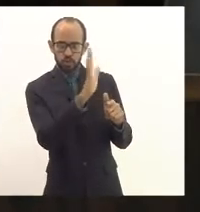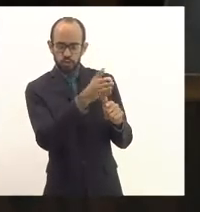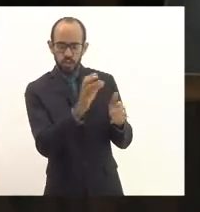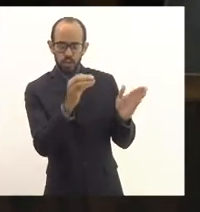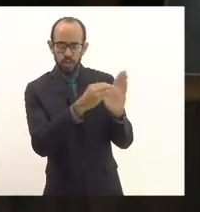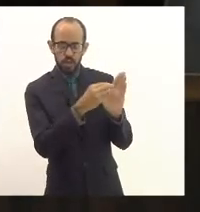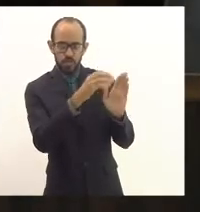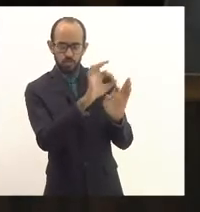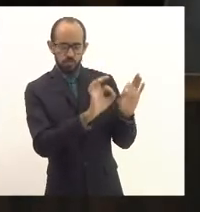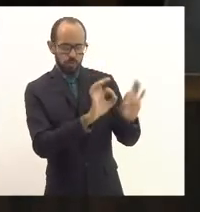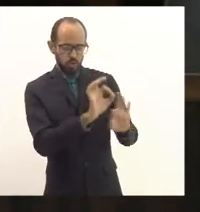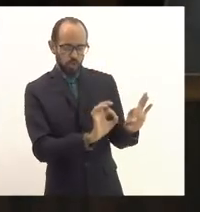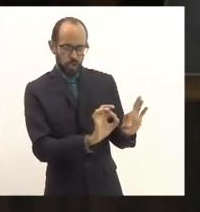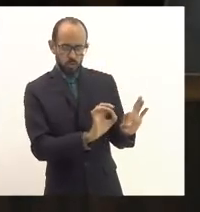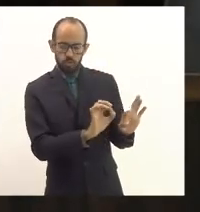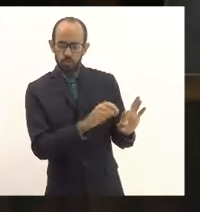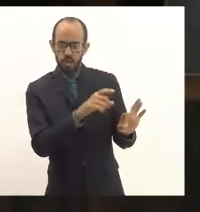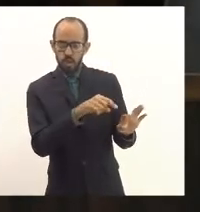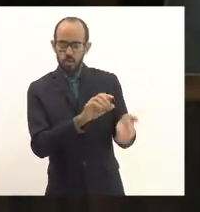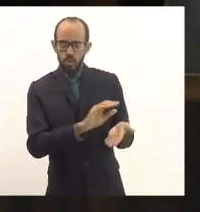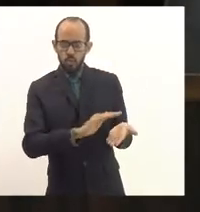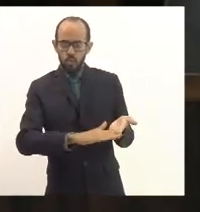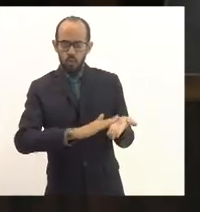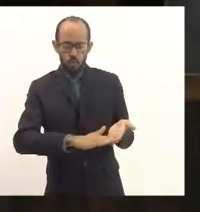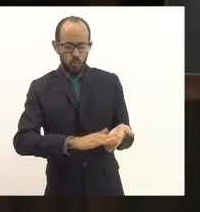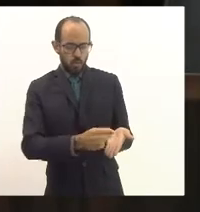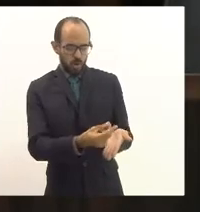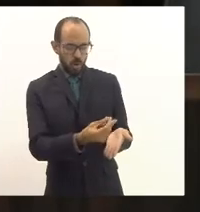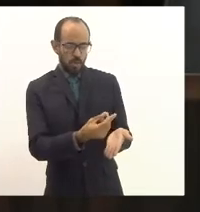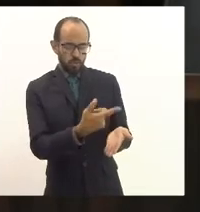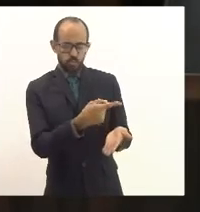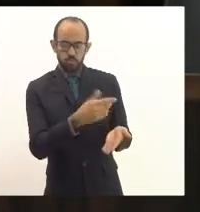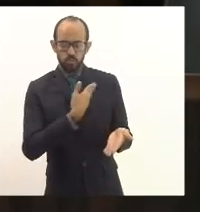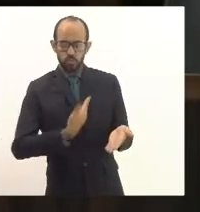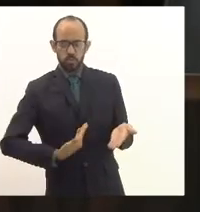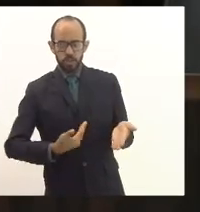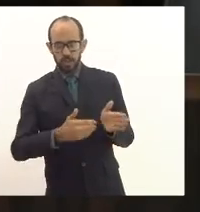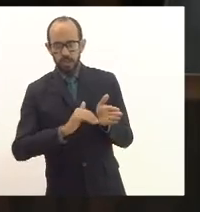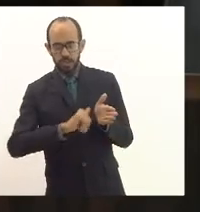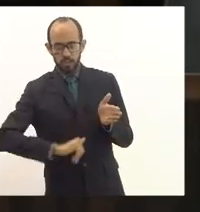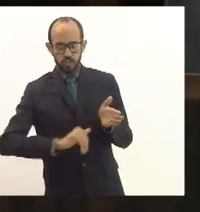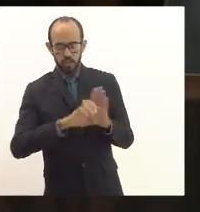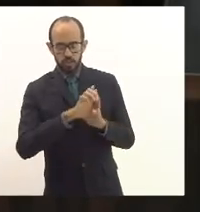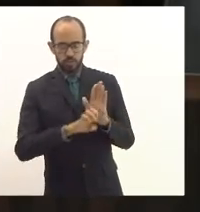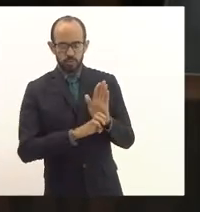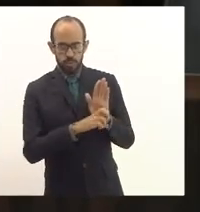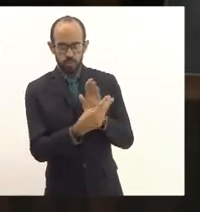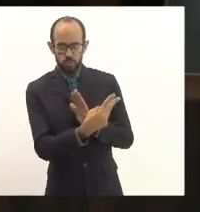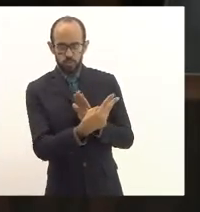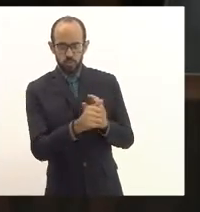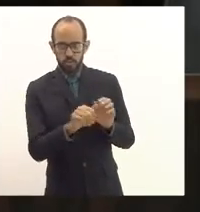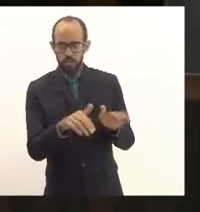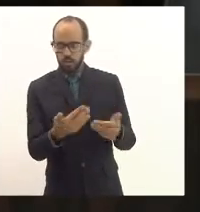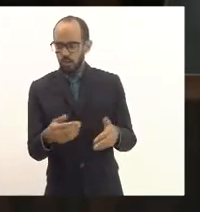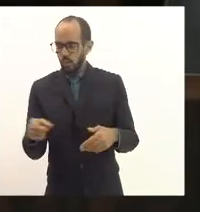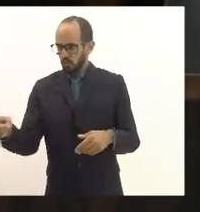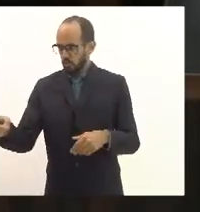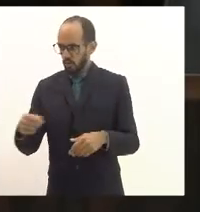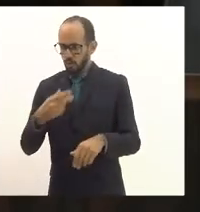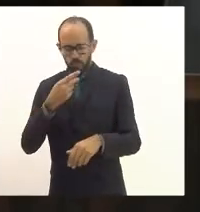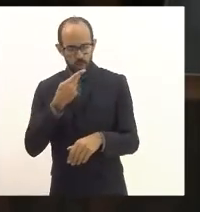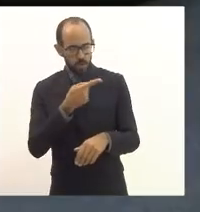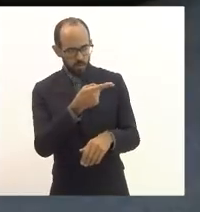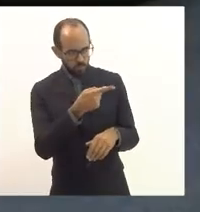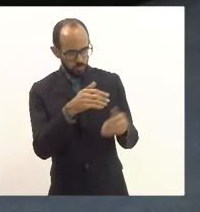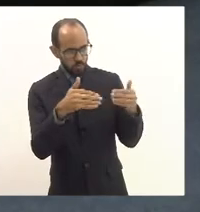projeto, que é o custeio. E a outra, ele entendeu, ele está retirando, então, as duas emendas. Então, okay. Vossa Excelência está dando parecer pela...